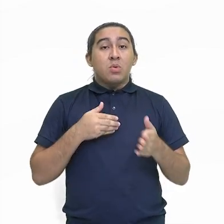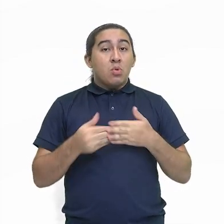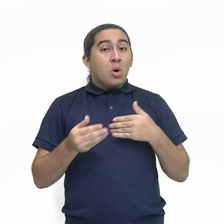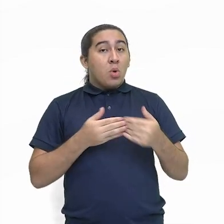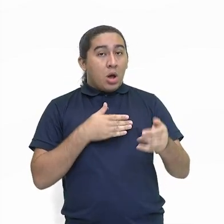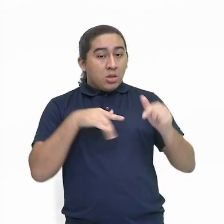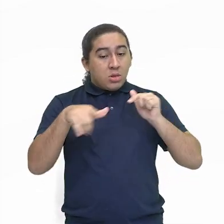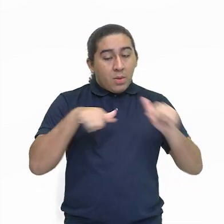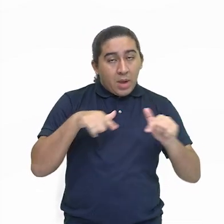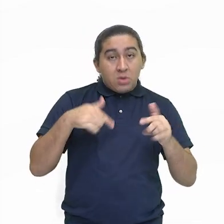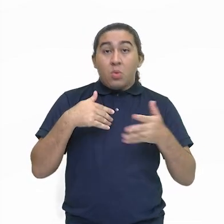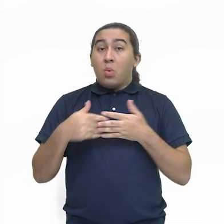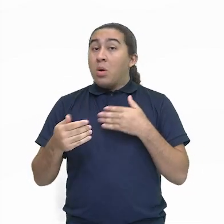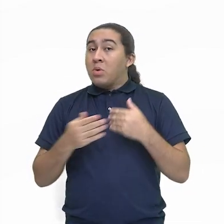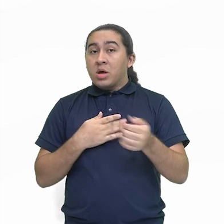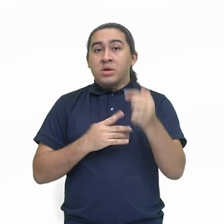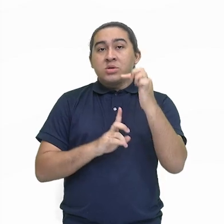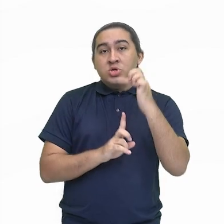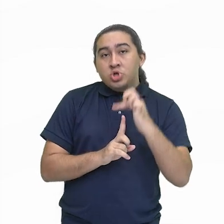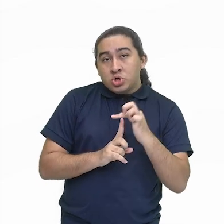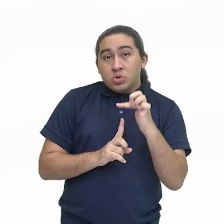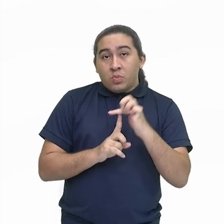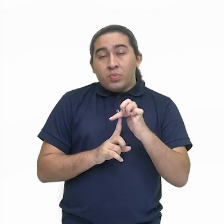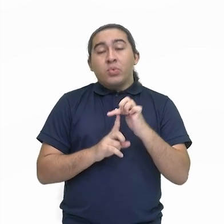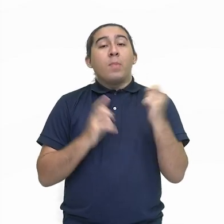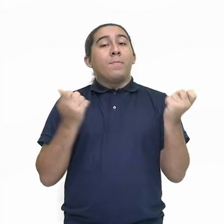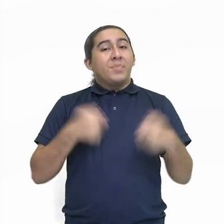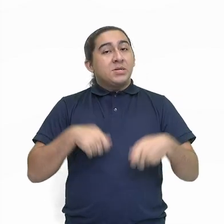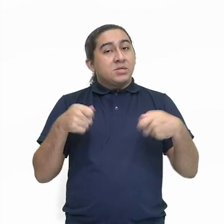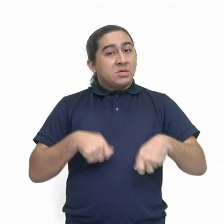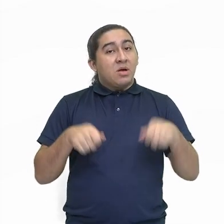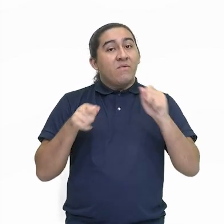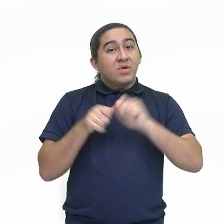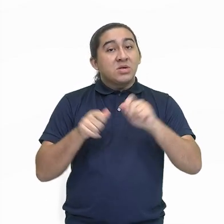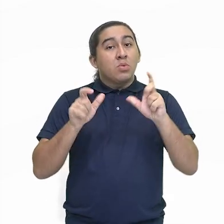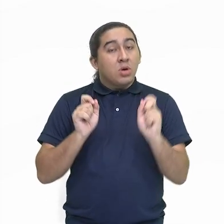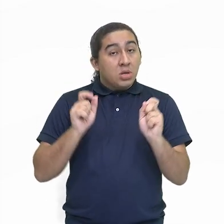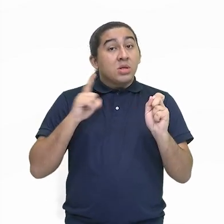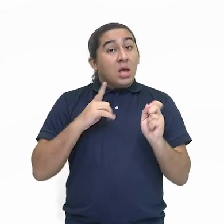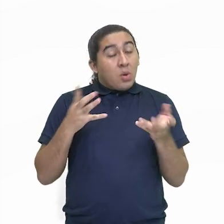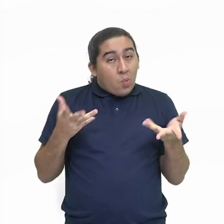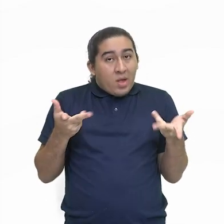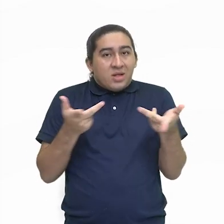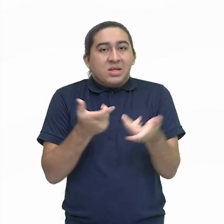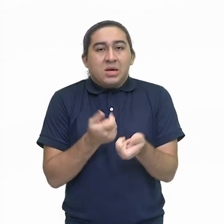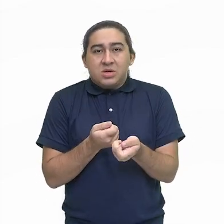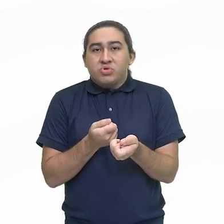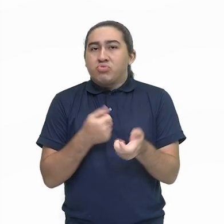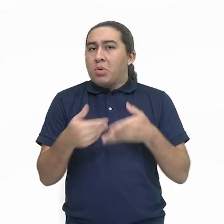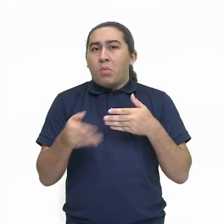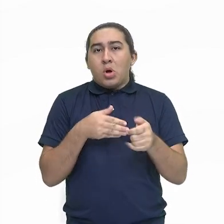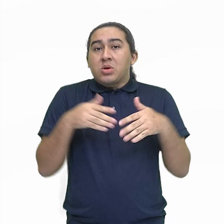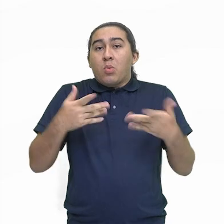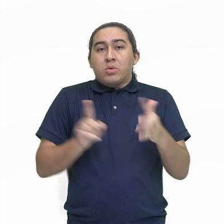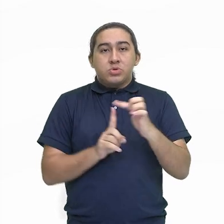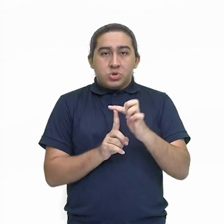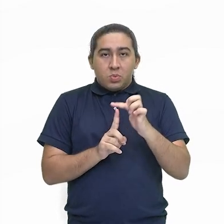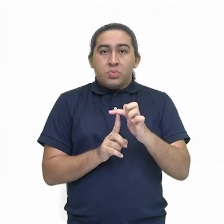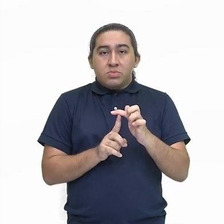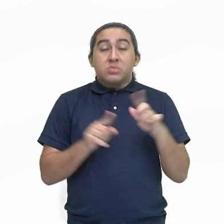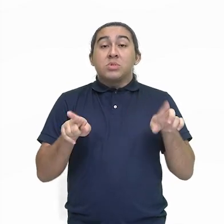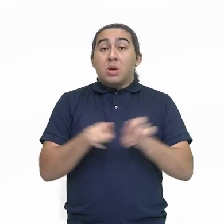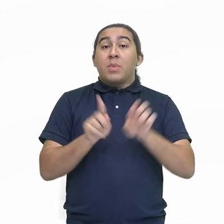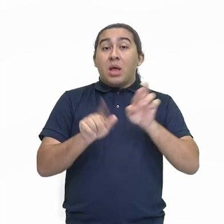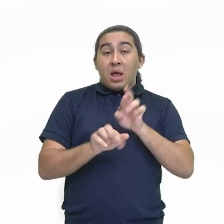de qualquer tipo que seja, ele tem que ser feito com qualidade. Não importa o tipo de trabalho. E isso também está